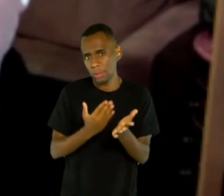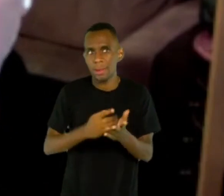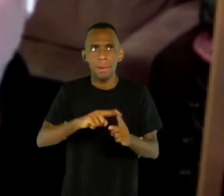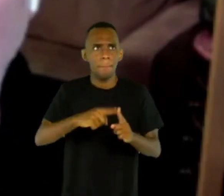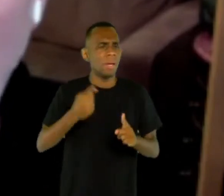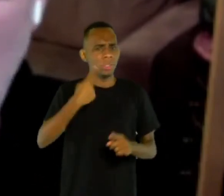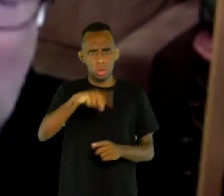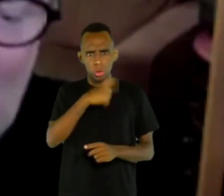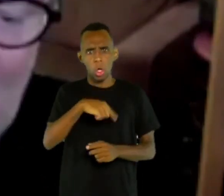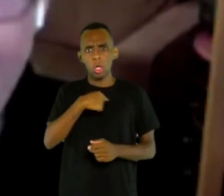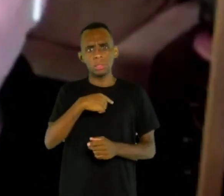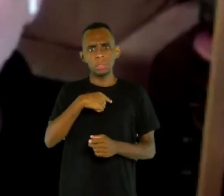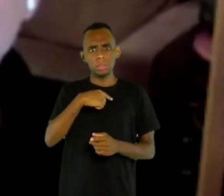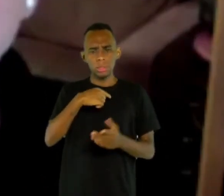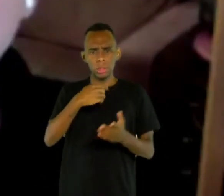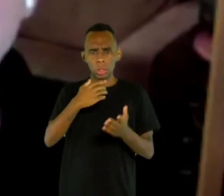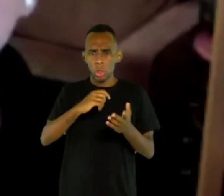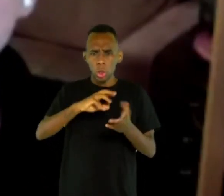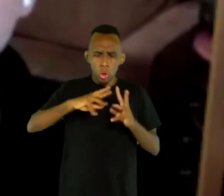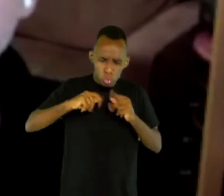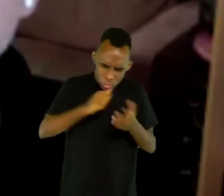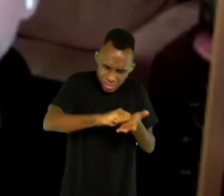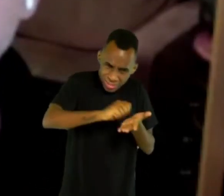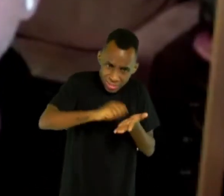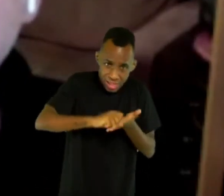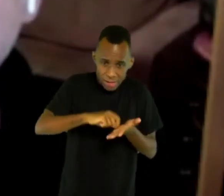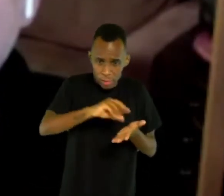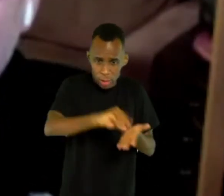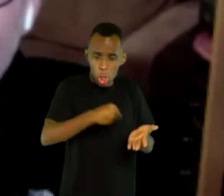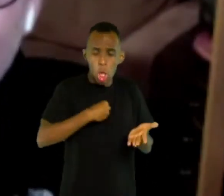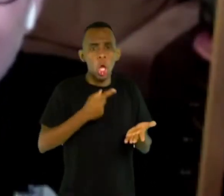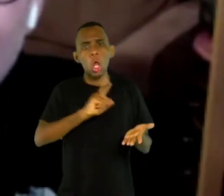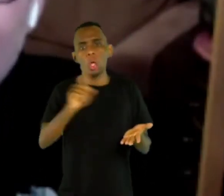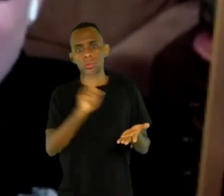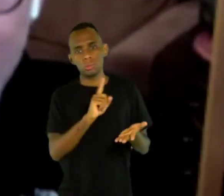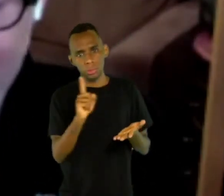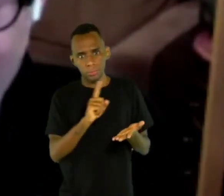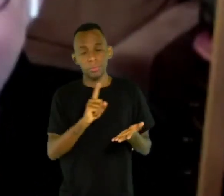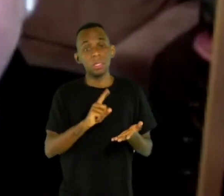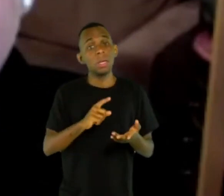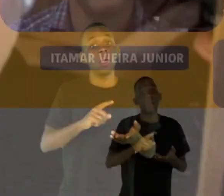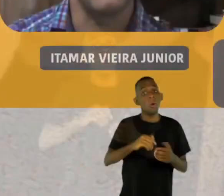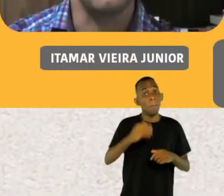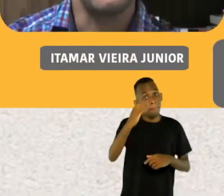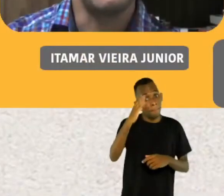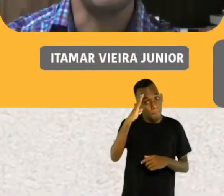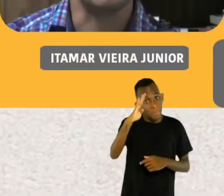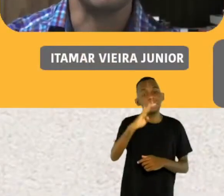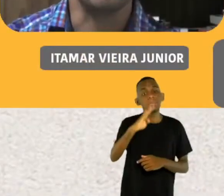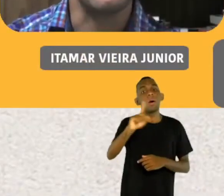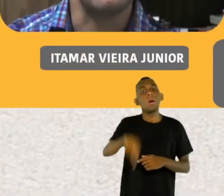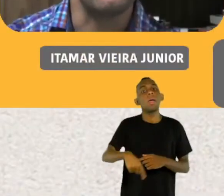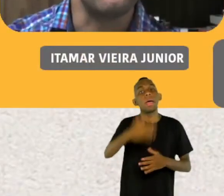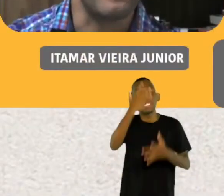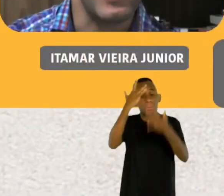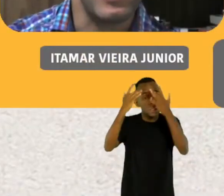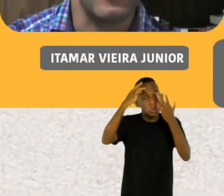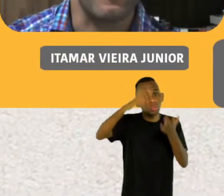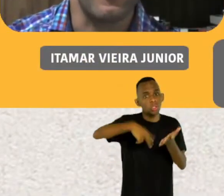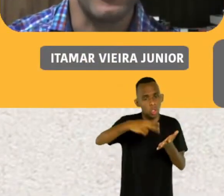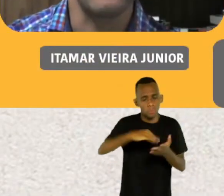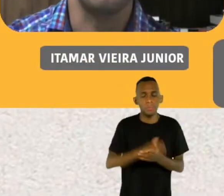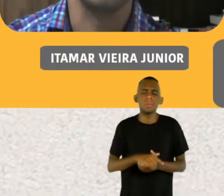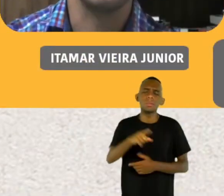né? O leitor é o soberano, né? É verdade, Sérgio. E você falando do